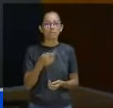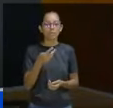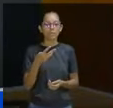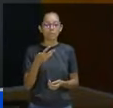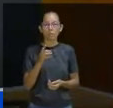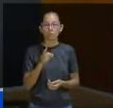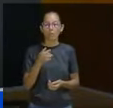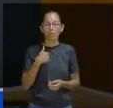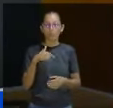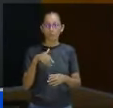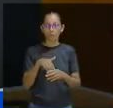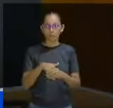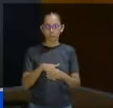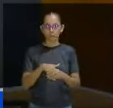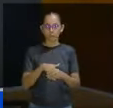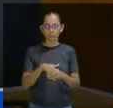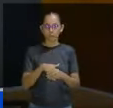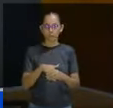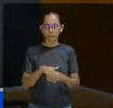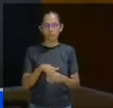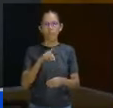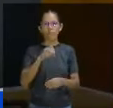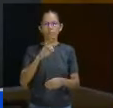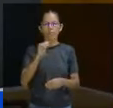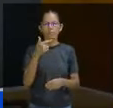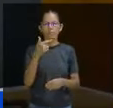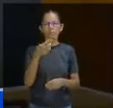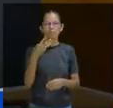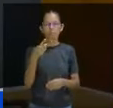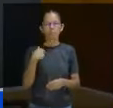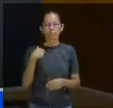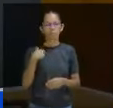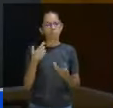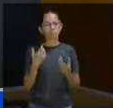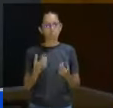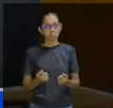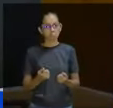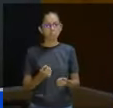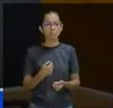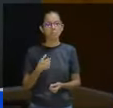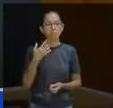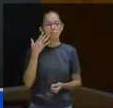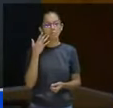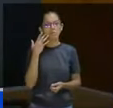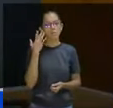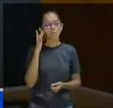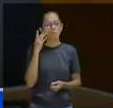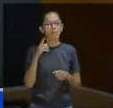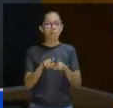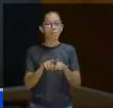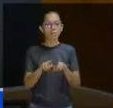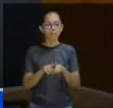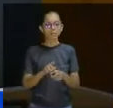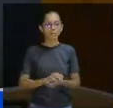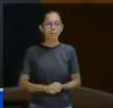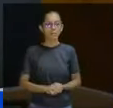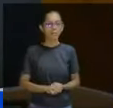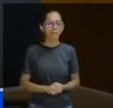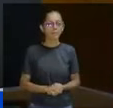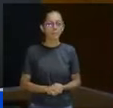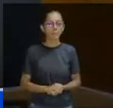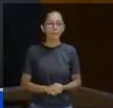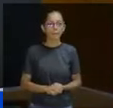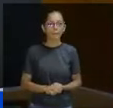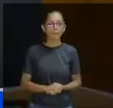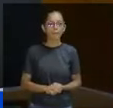estou votando exatamente Foco para o no dia corregedor 23. e vice-presidente, desembargador Carmo Eu até ia Antônio. fazer a observação, mas aí achei que não, porque